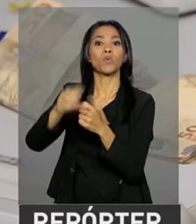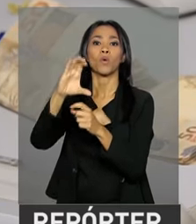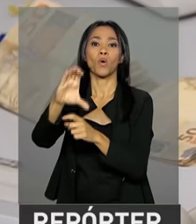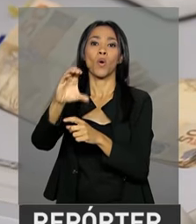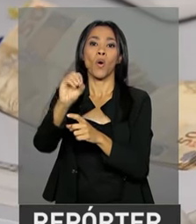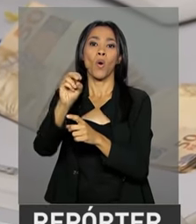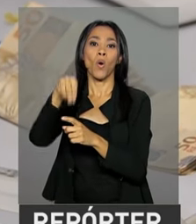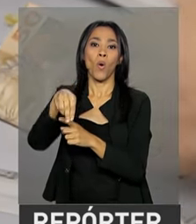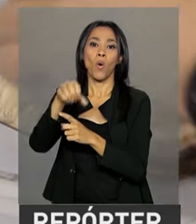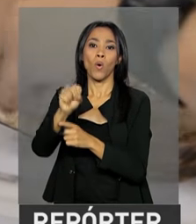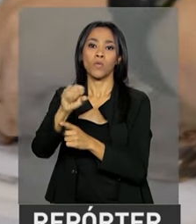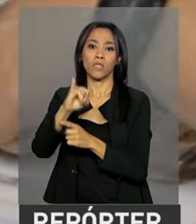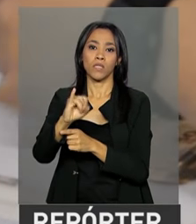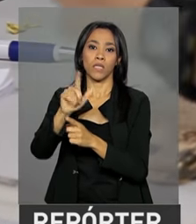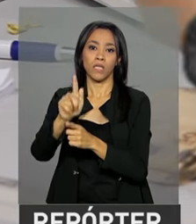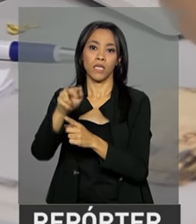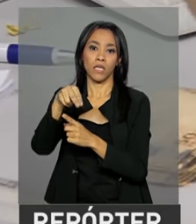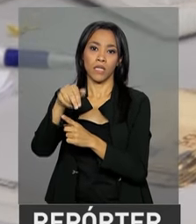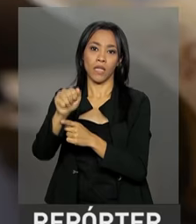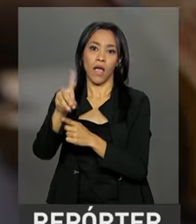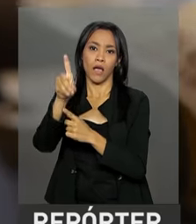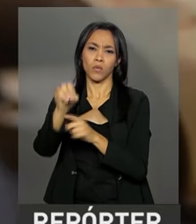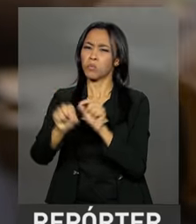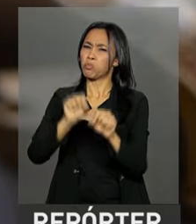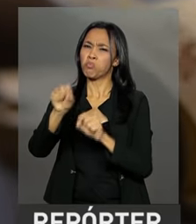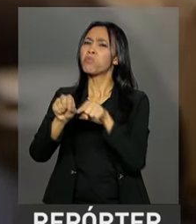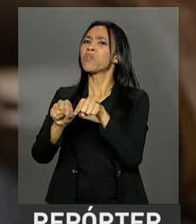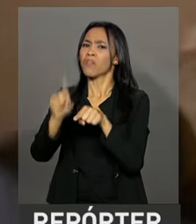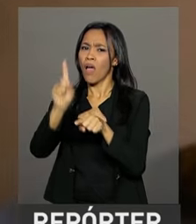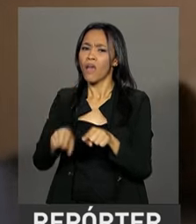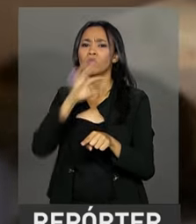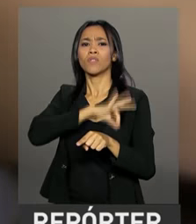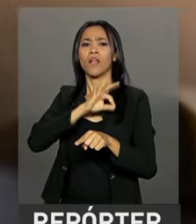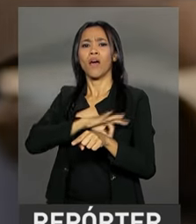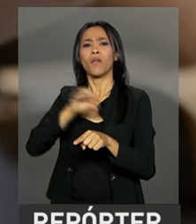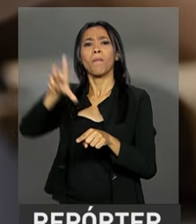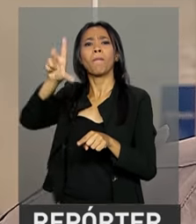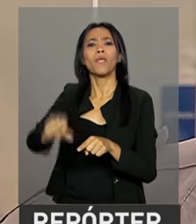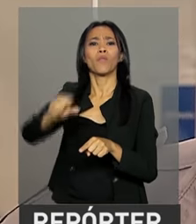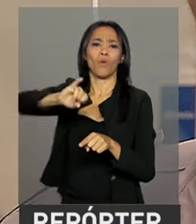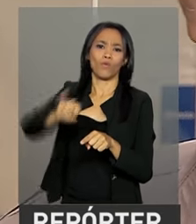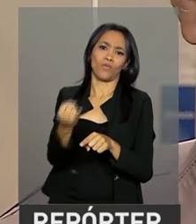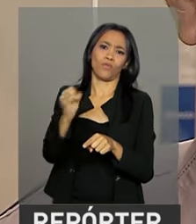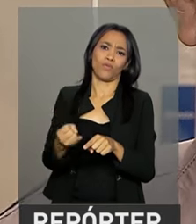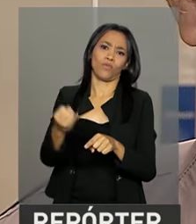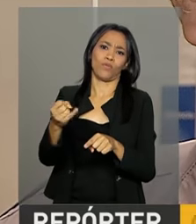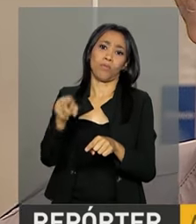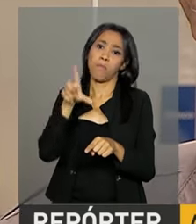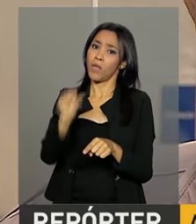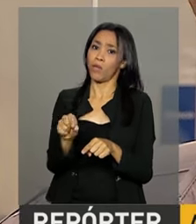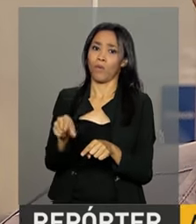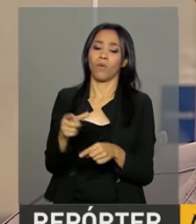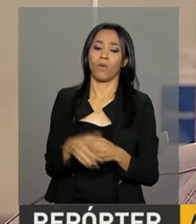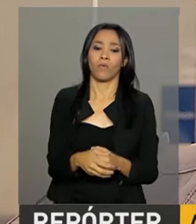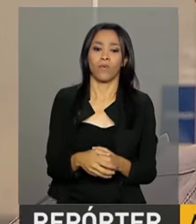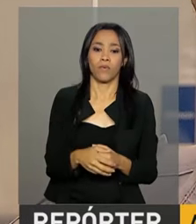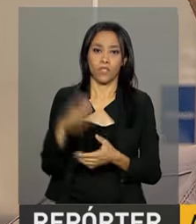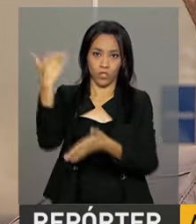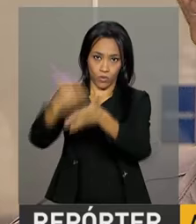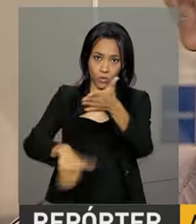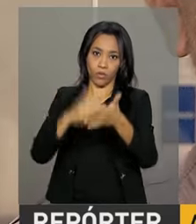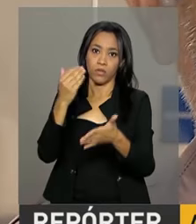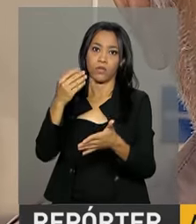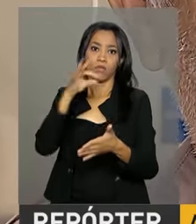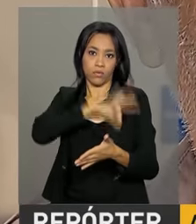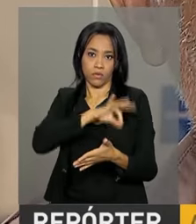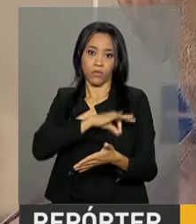uma modalidade de operação que tem o menor custo do mercado baixar o juro é